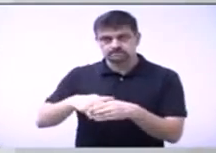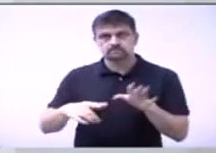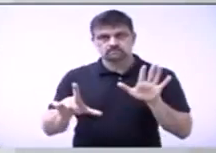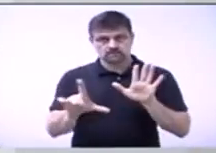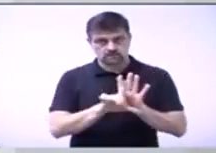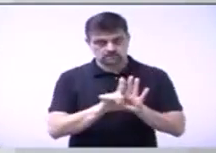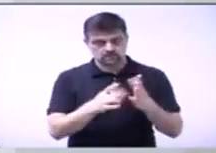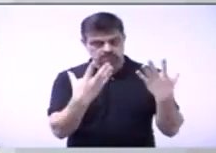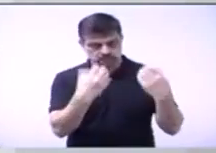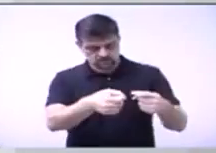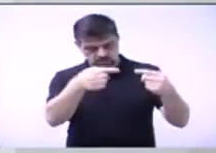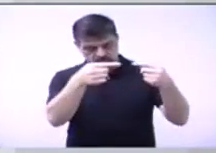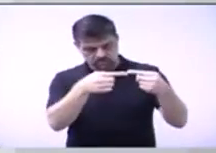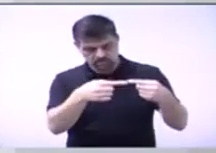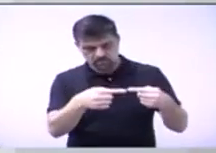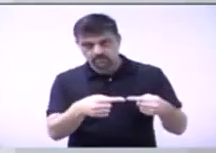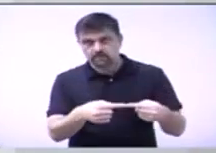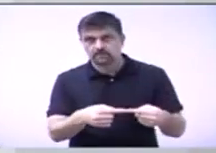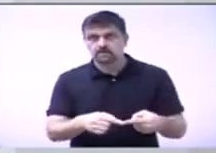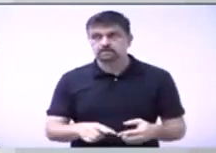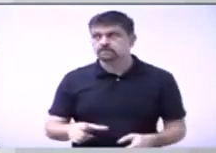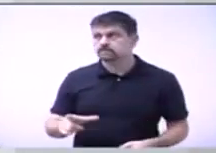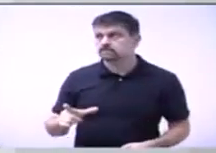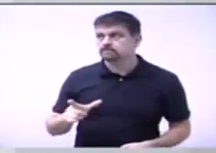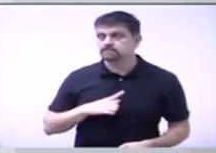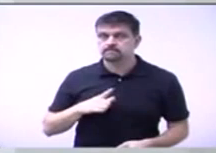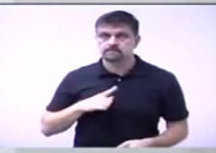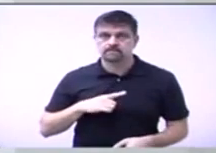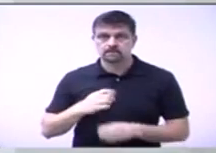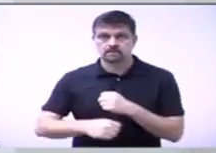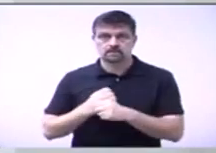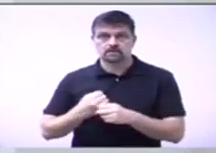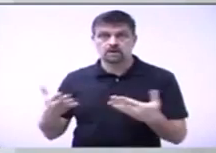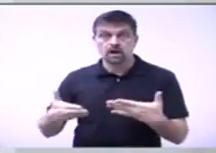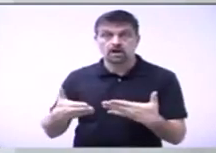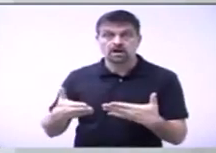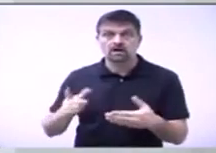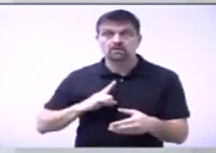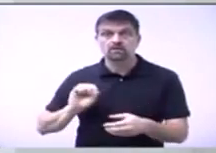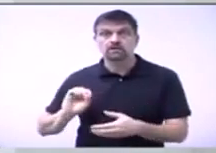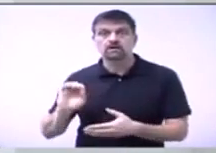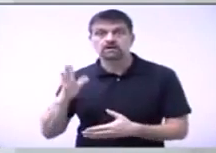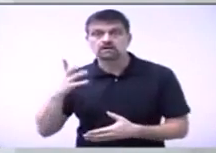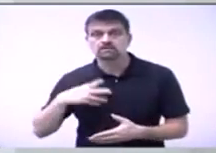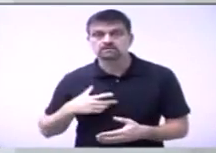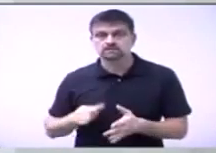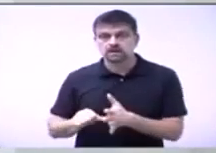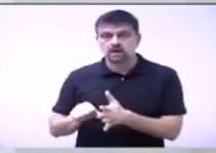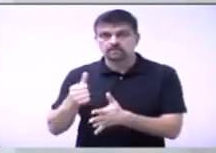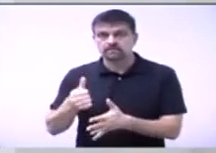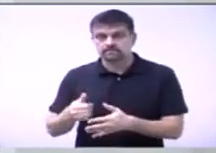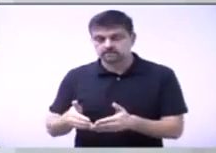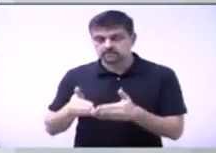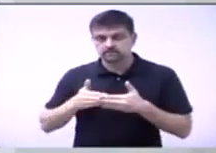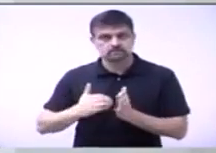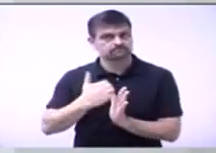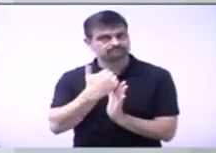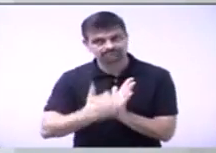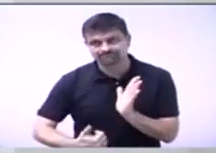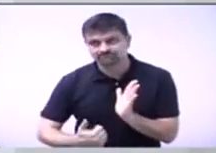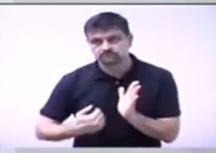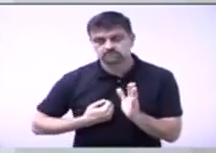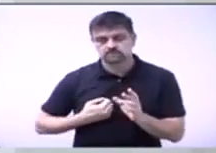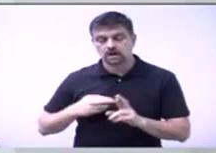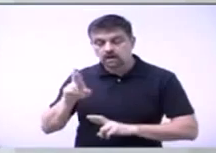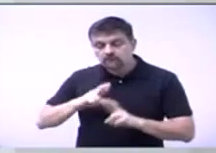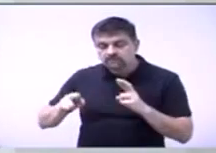legalidade do projeto. Dia 9 de fevereiro deste ano, quando sofreu o primeiro pedido de vista e saiu da pauta. E dia 23